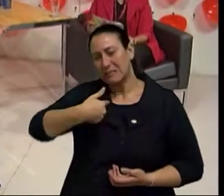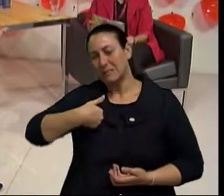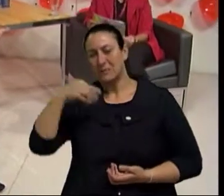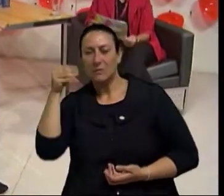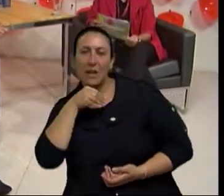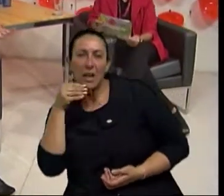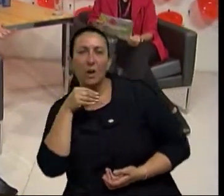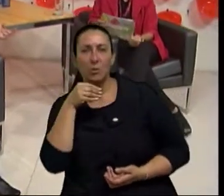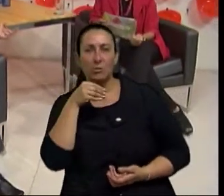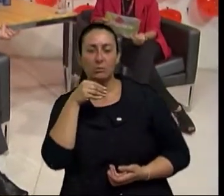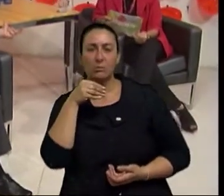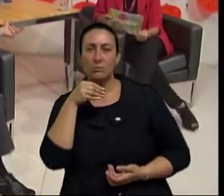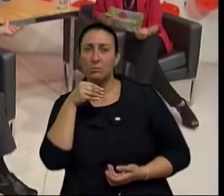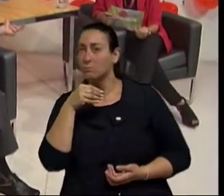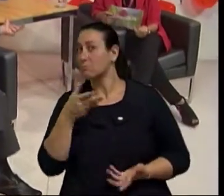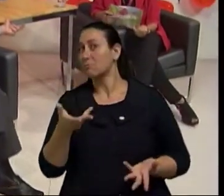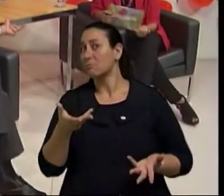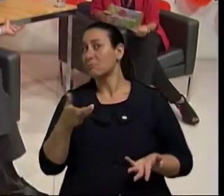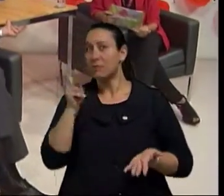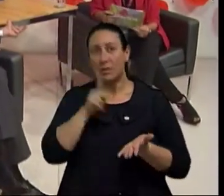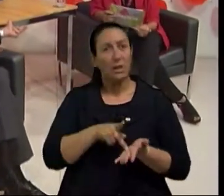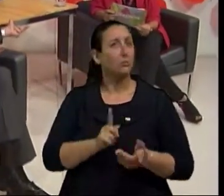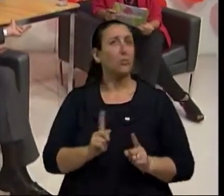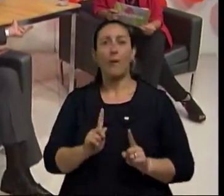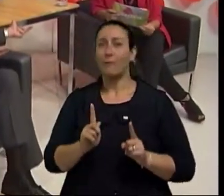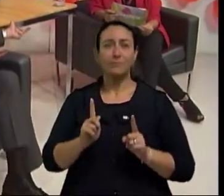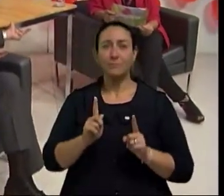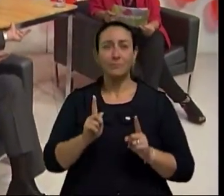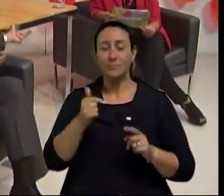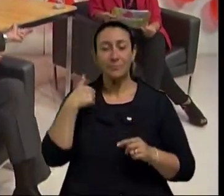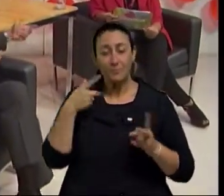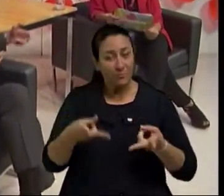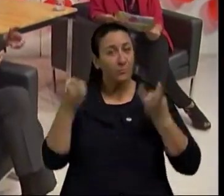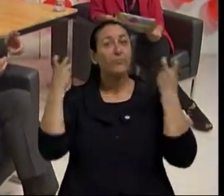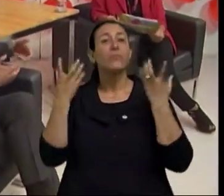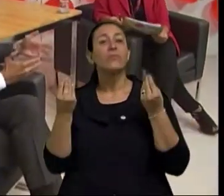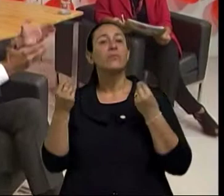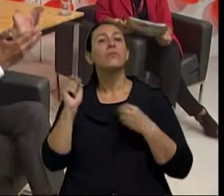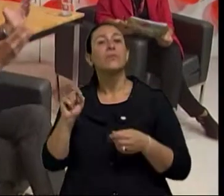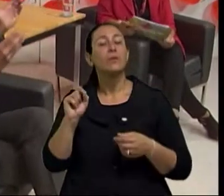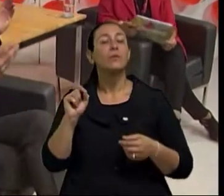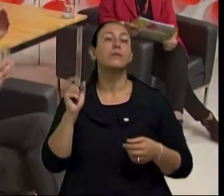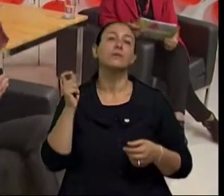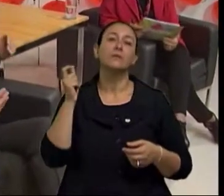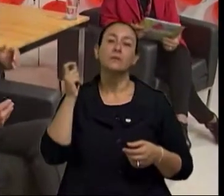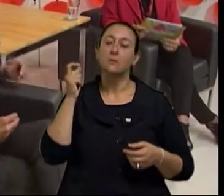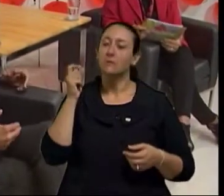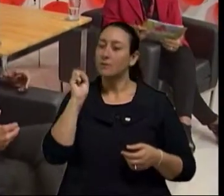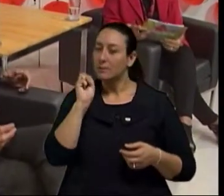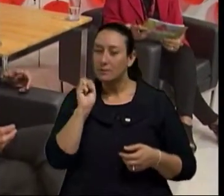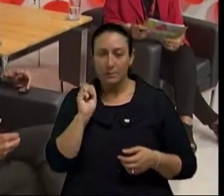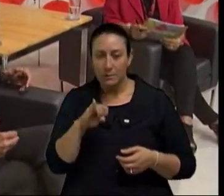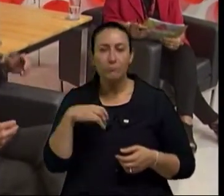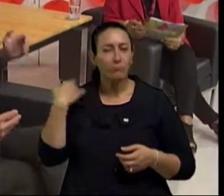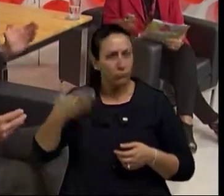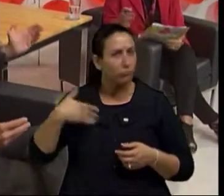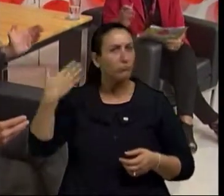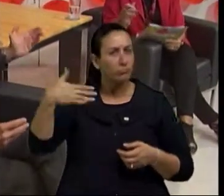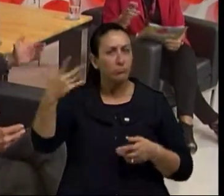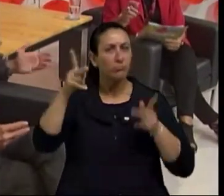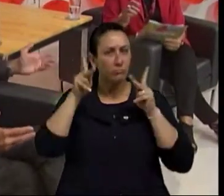incapacidades. Claro. E quando vão ver, não é bem assim. Muito pelo contrário. A gente passa, mãe, citando exemplos de pessoas